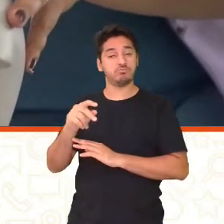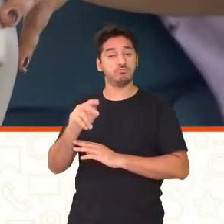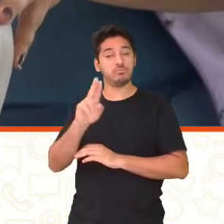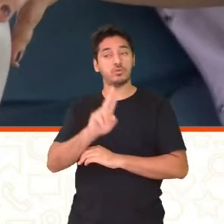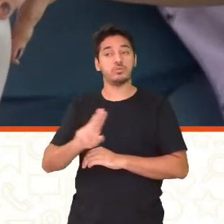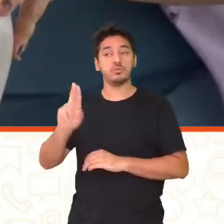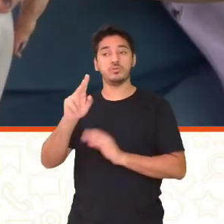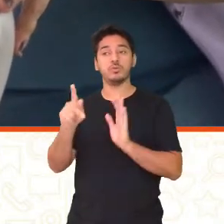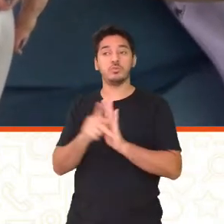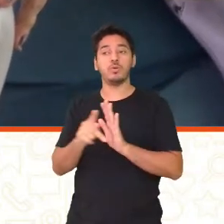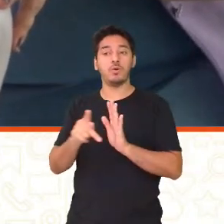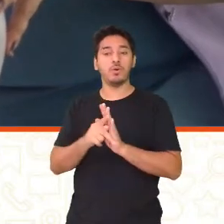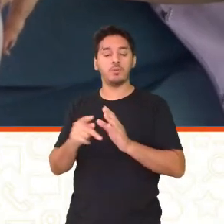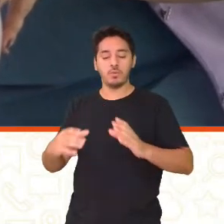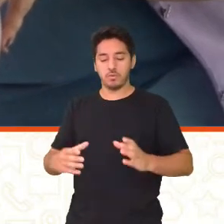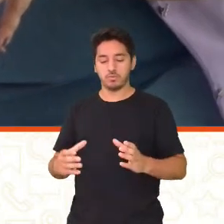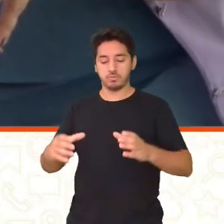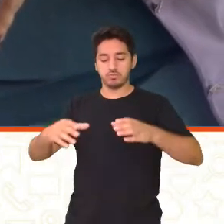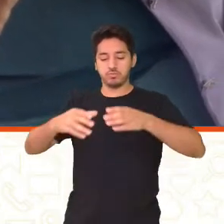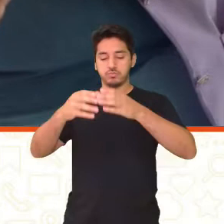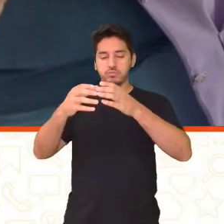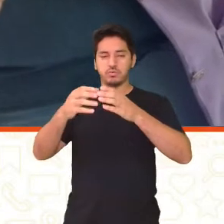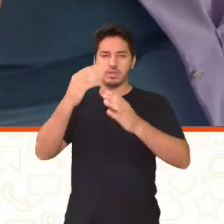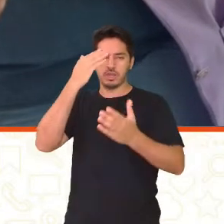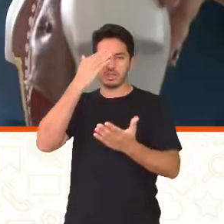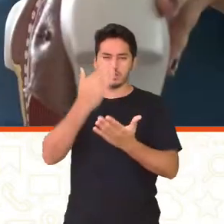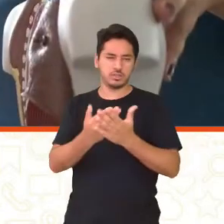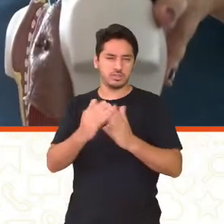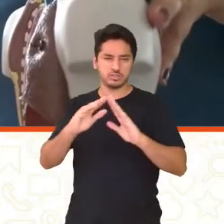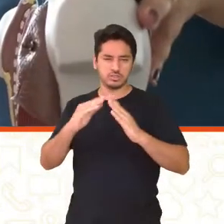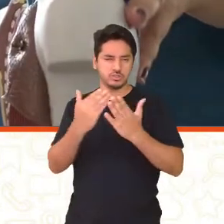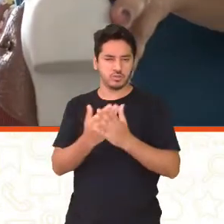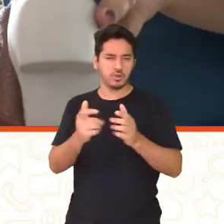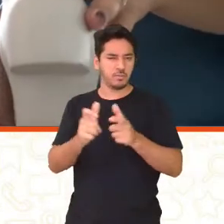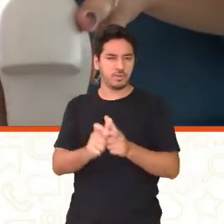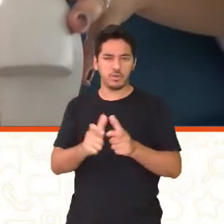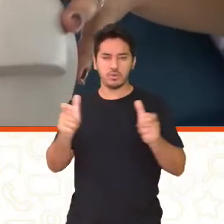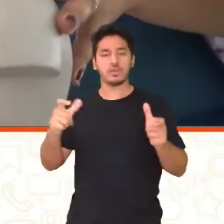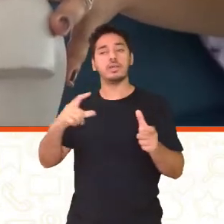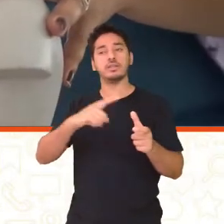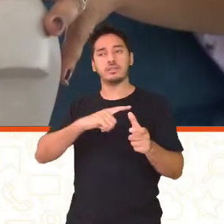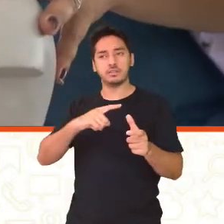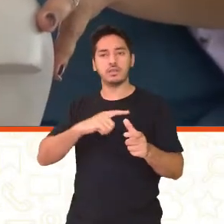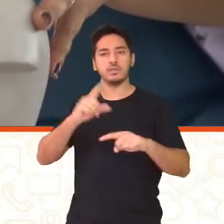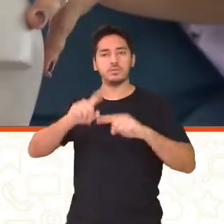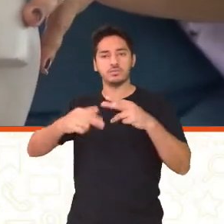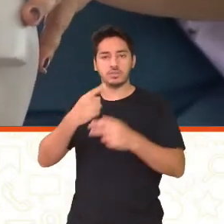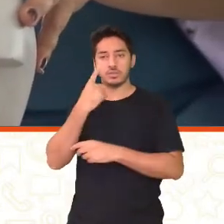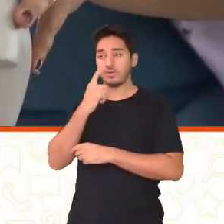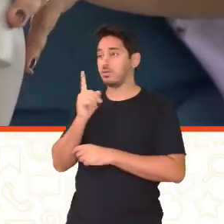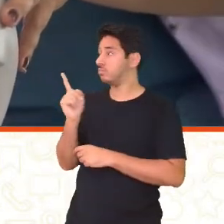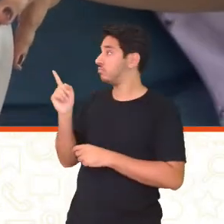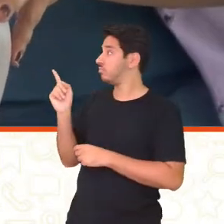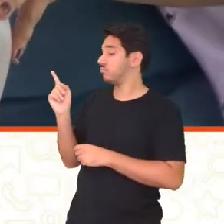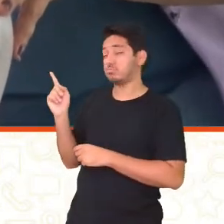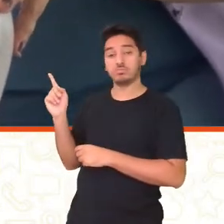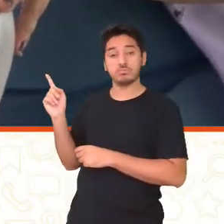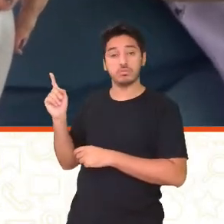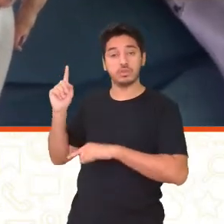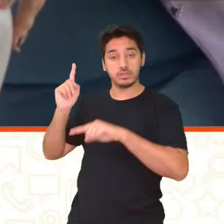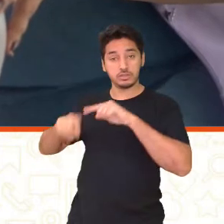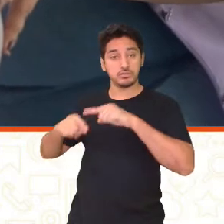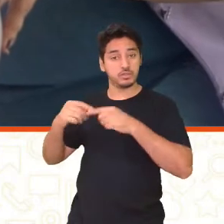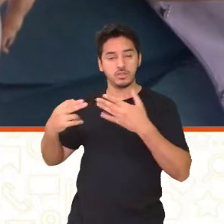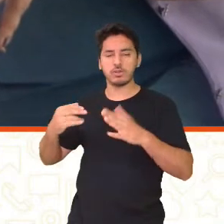escola. Eu acredito que em todas as escolas, ou então em sua maioria, tenha um objeto como esse material